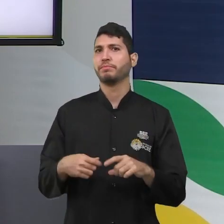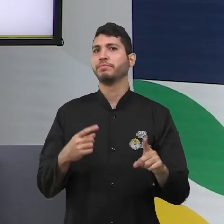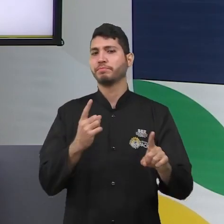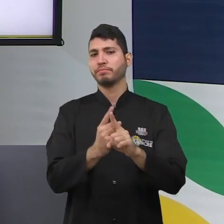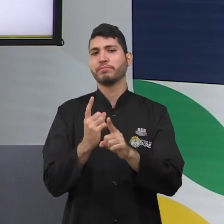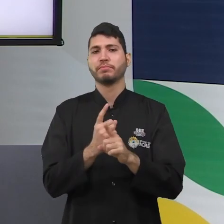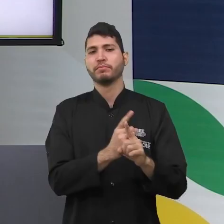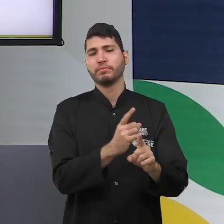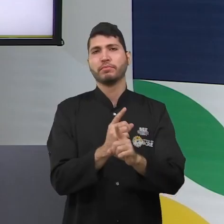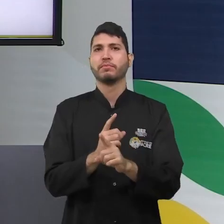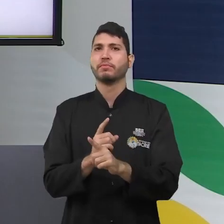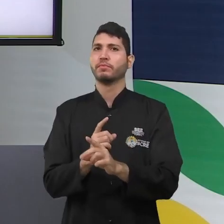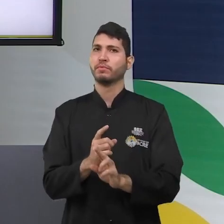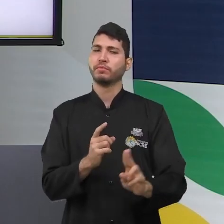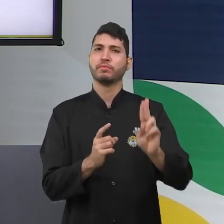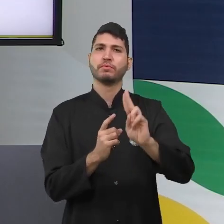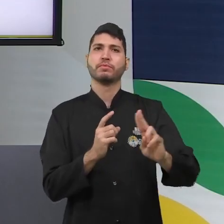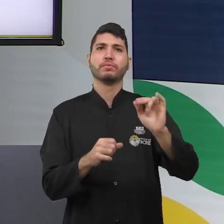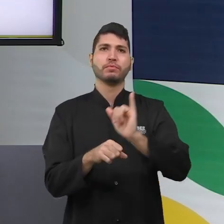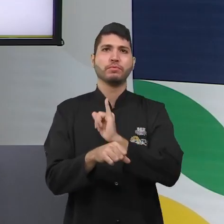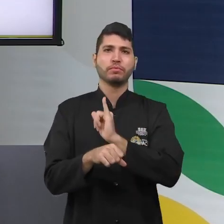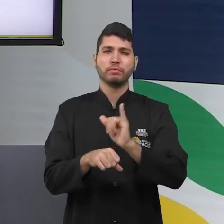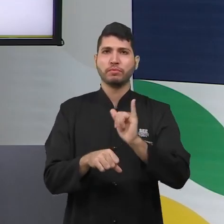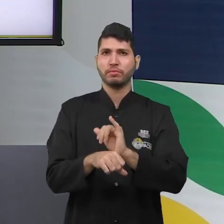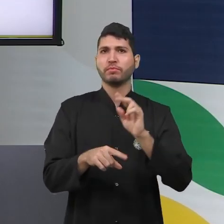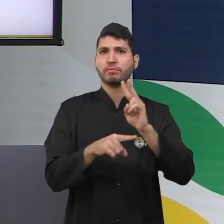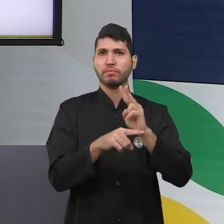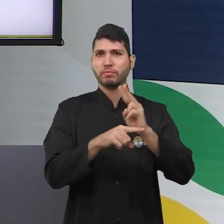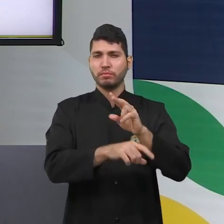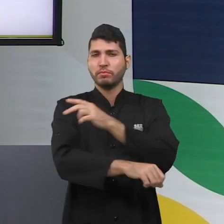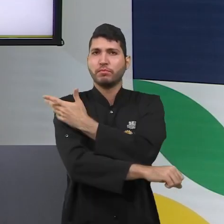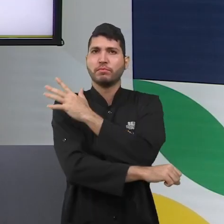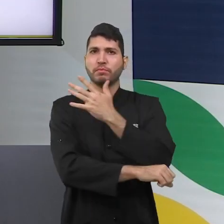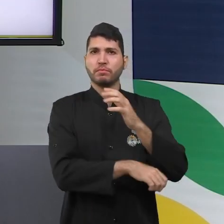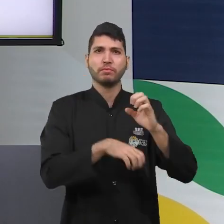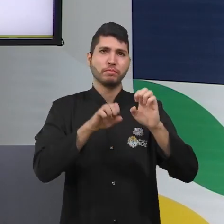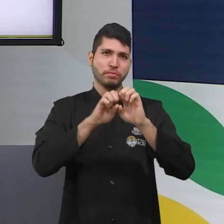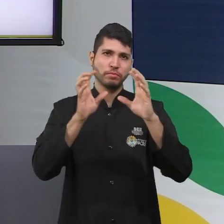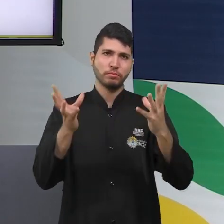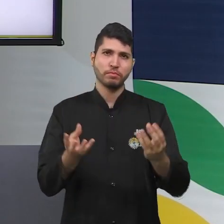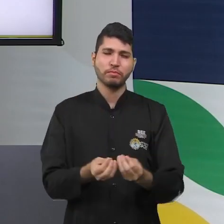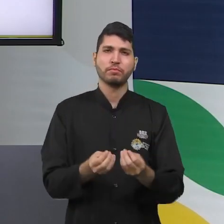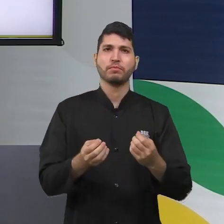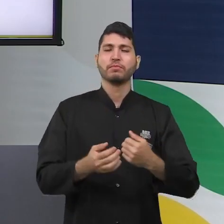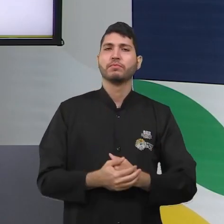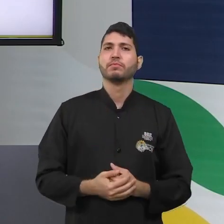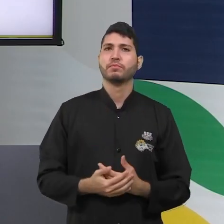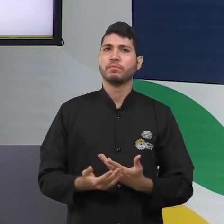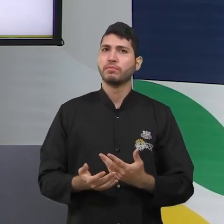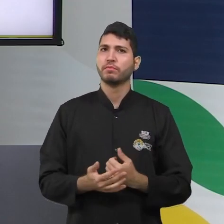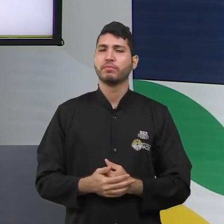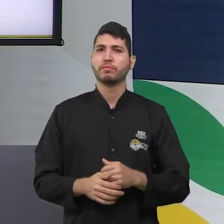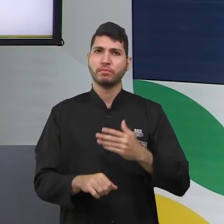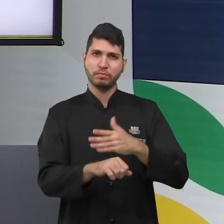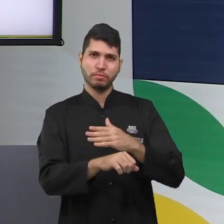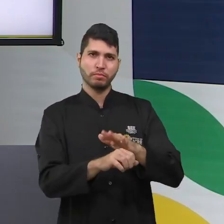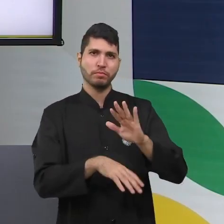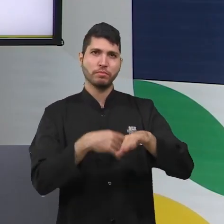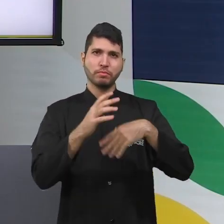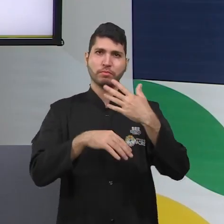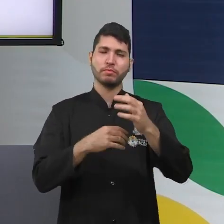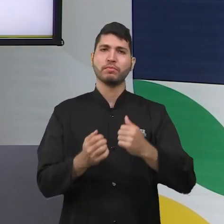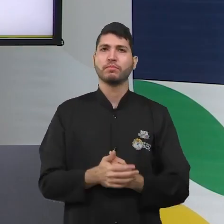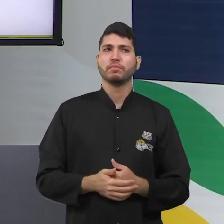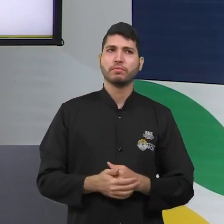possa preservar aquele meio ambiente, aquele ecossistema ali para possibilitar que a prática seja desenvolvida. E quais seriam